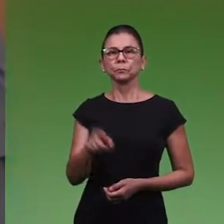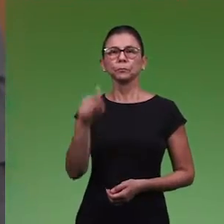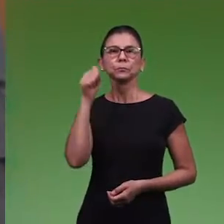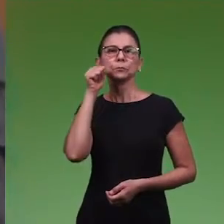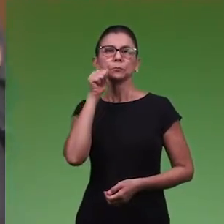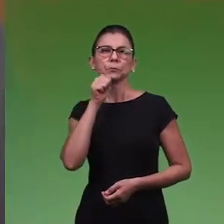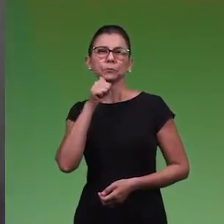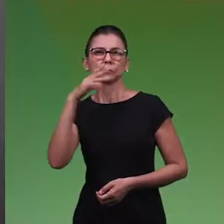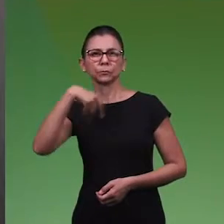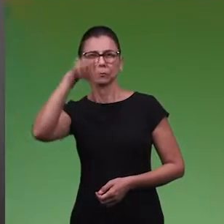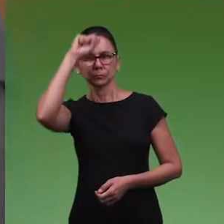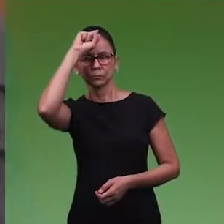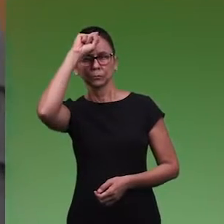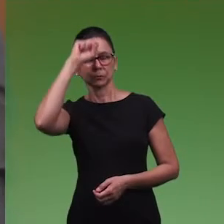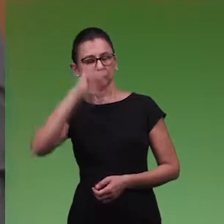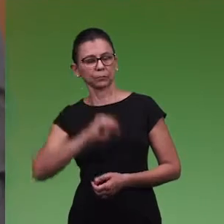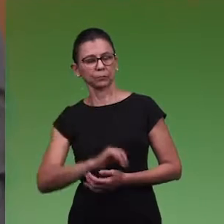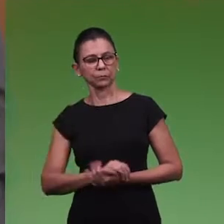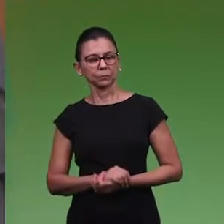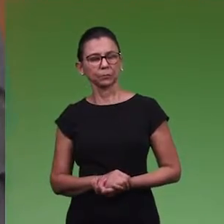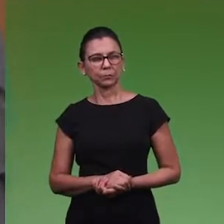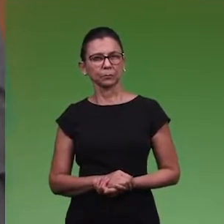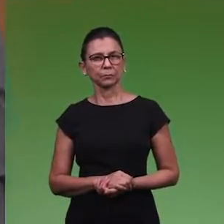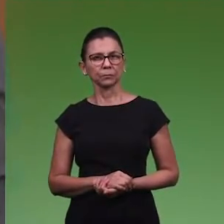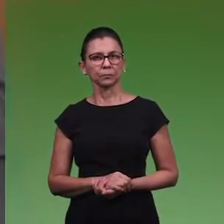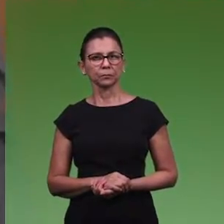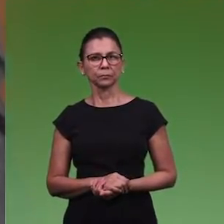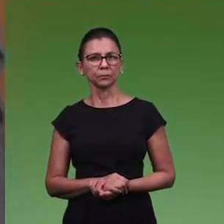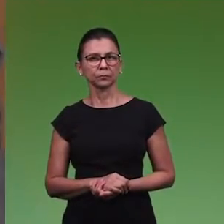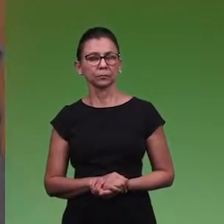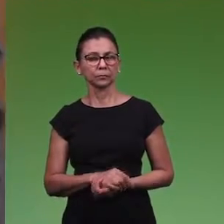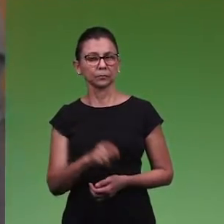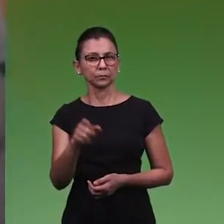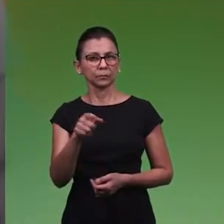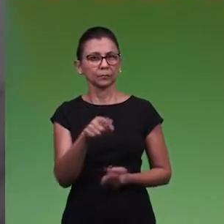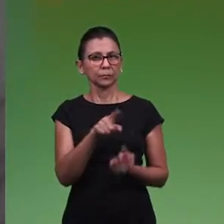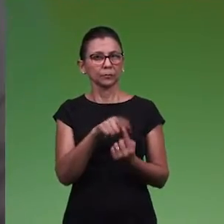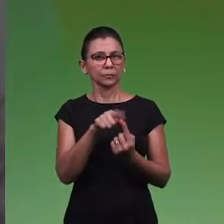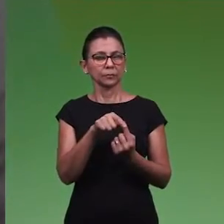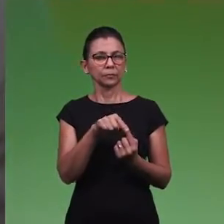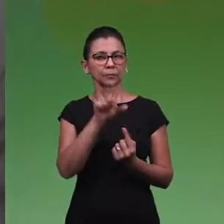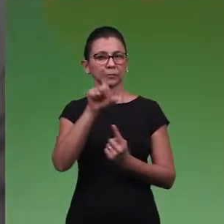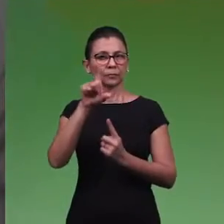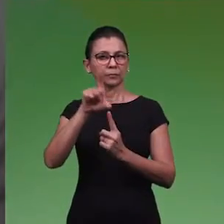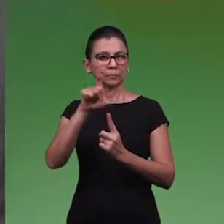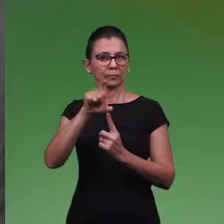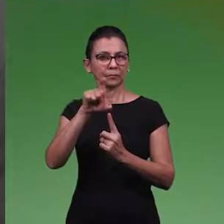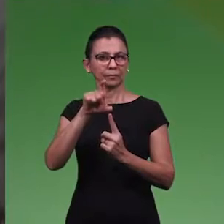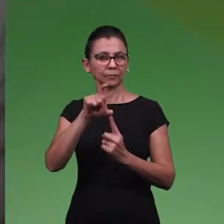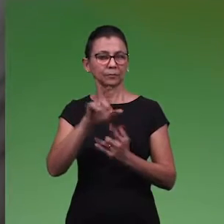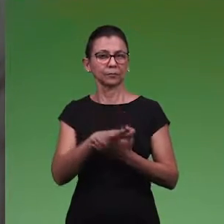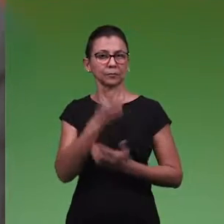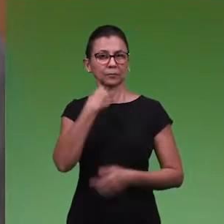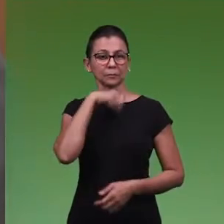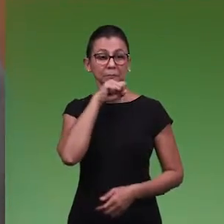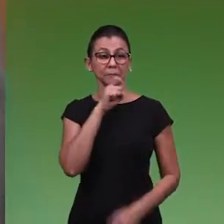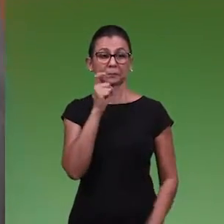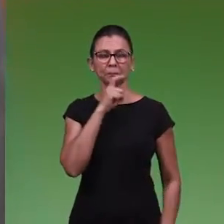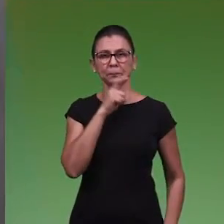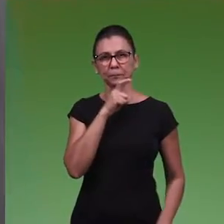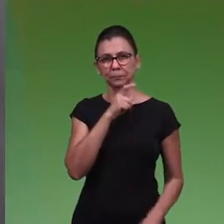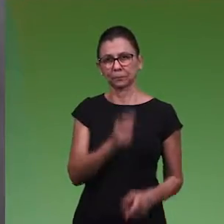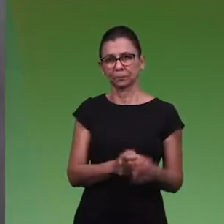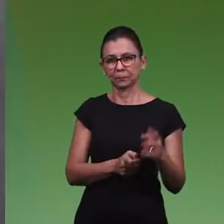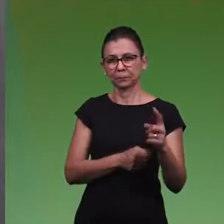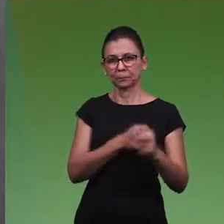mulher fez subir Samuel, que era o adversário. E o adversário, que é o pai da mentira,